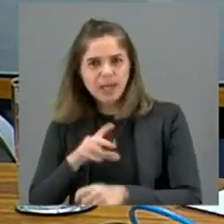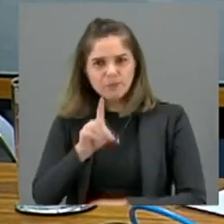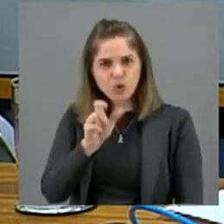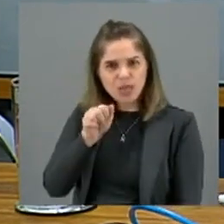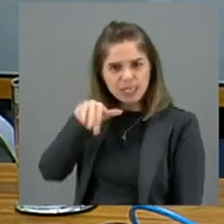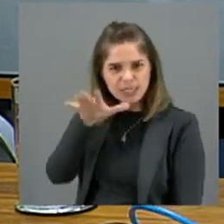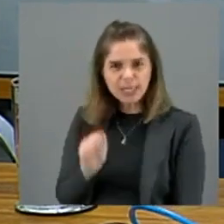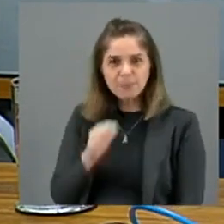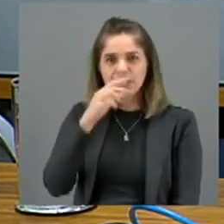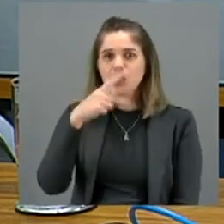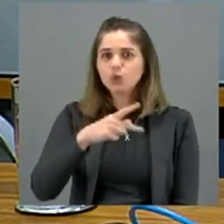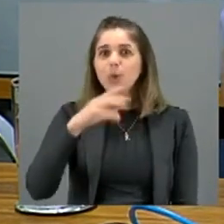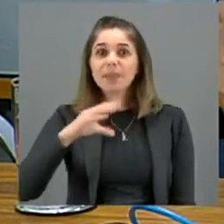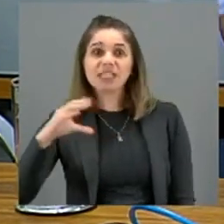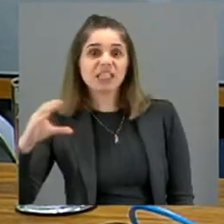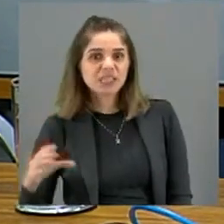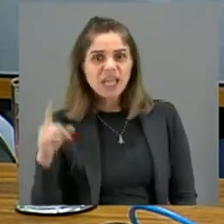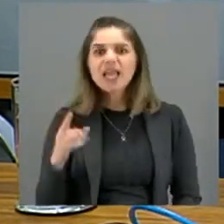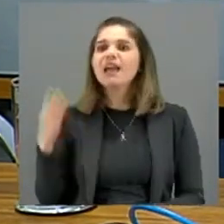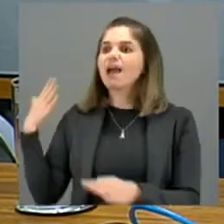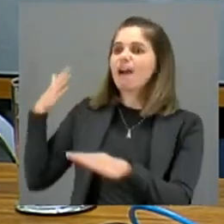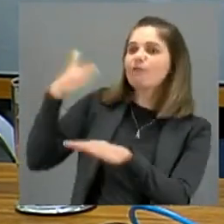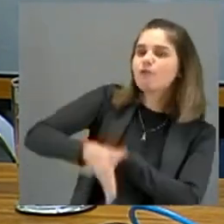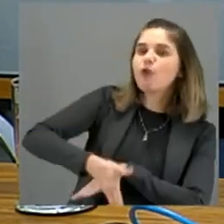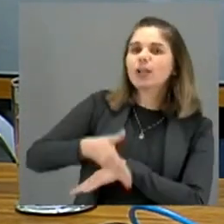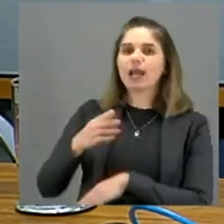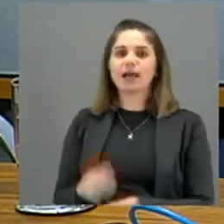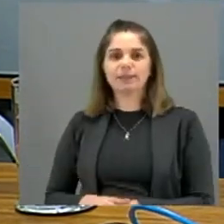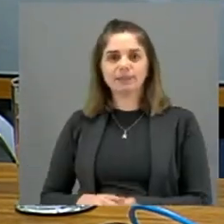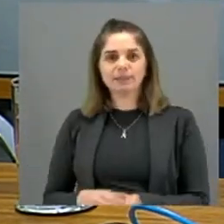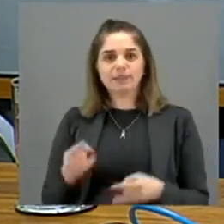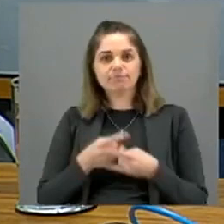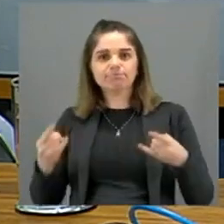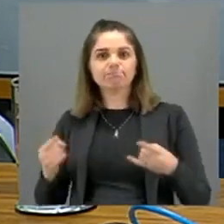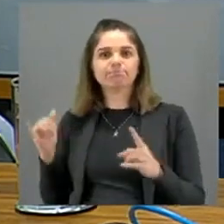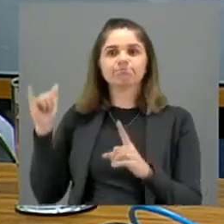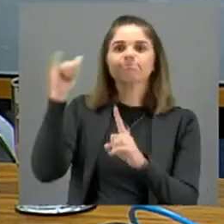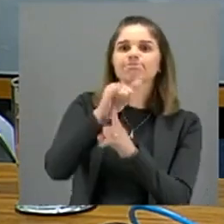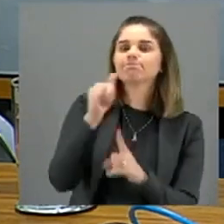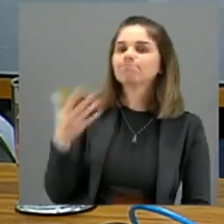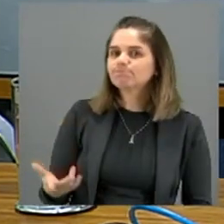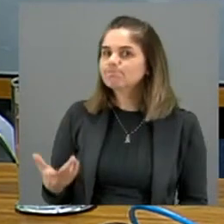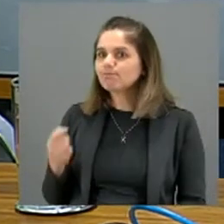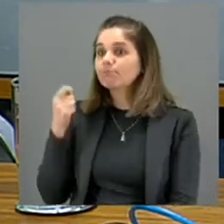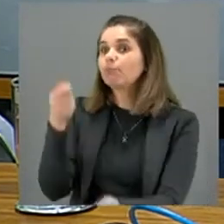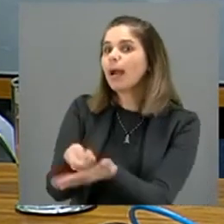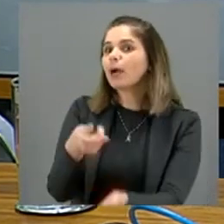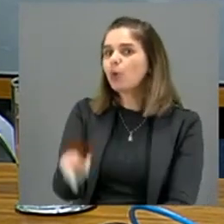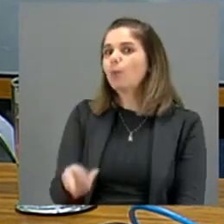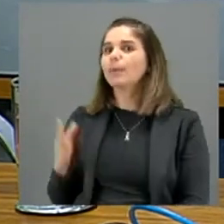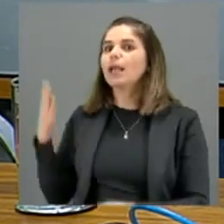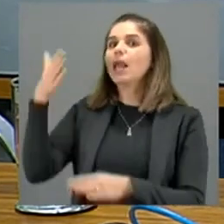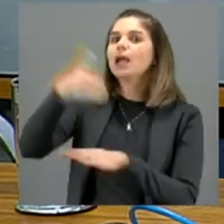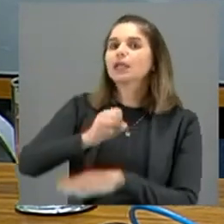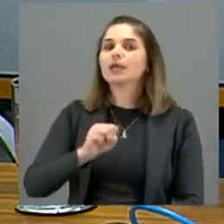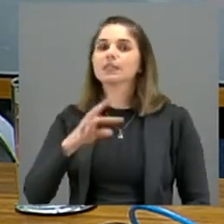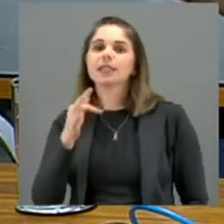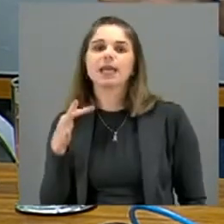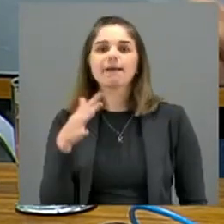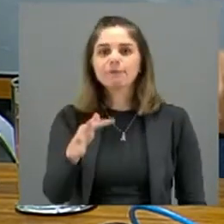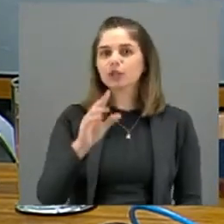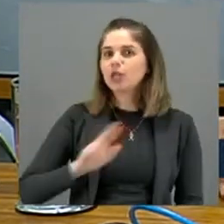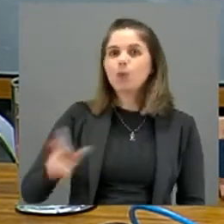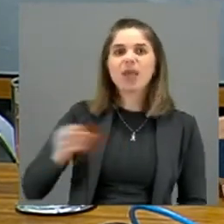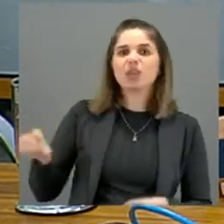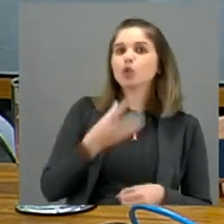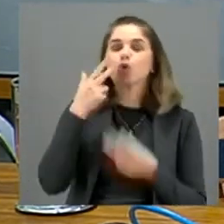do PCC teve passagem paga pelo governo. Conversa. Isso não é coisa nova. É nicho eleitoral que